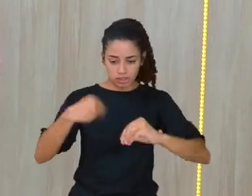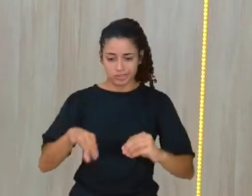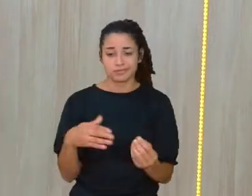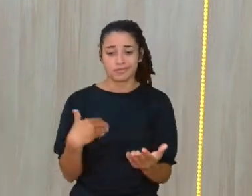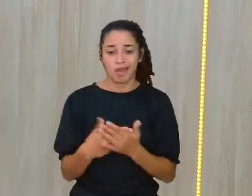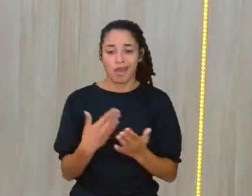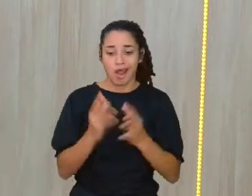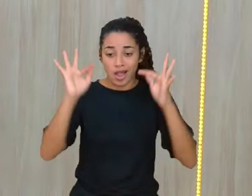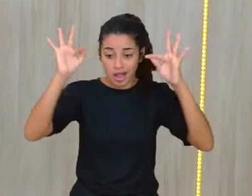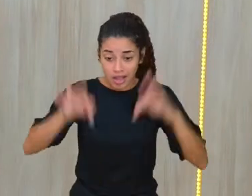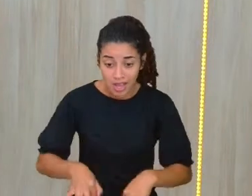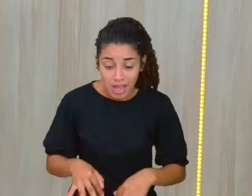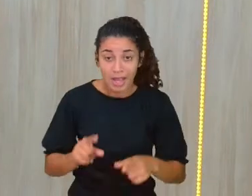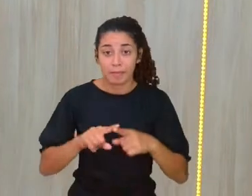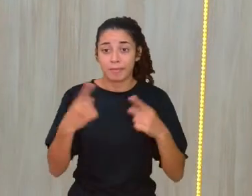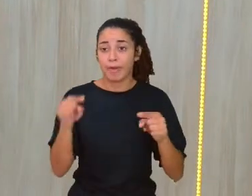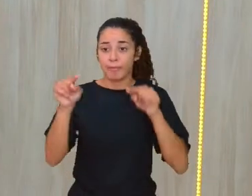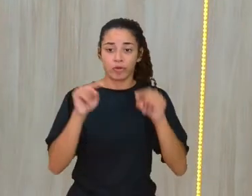a aula e não sai daqui.